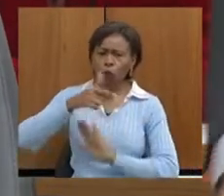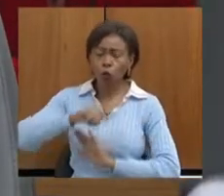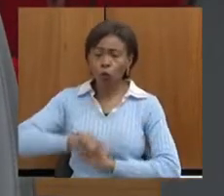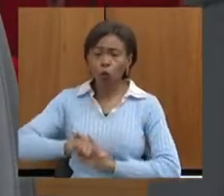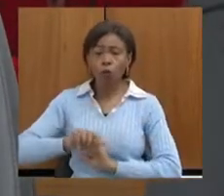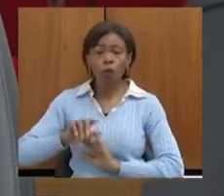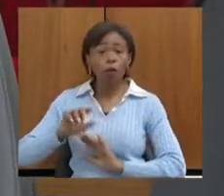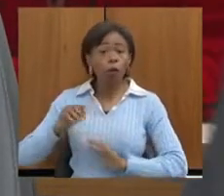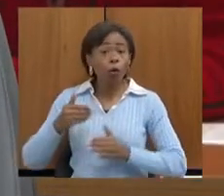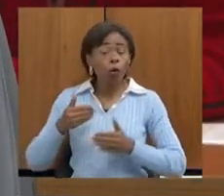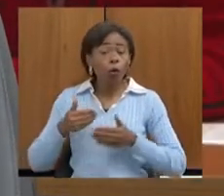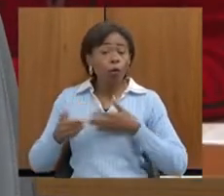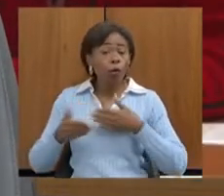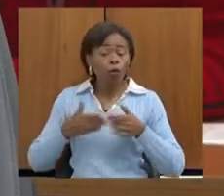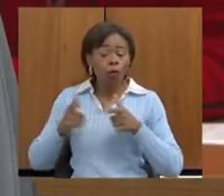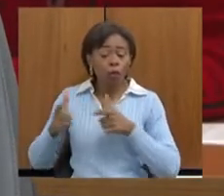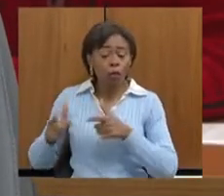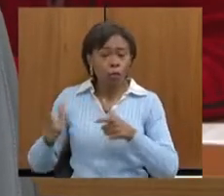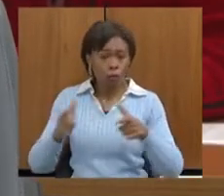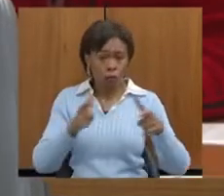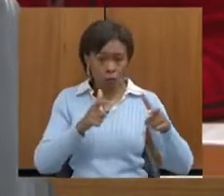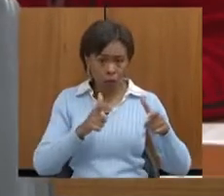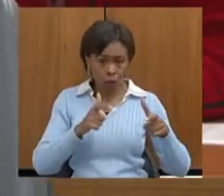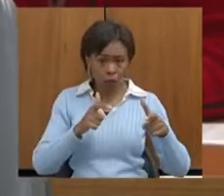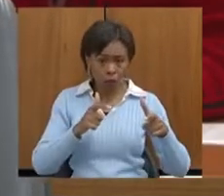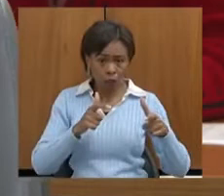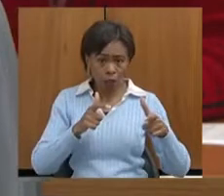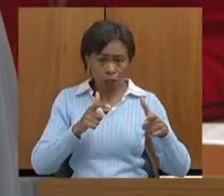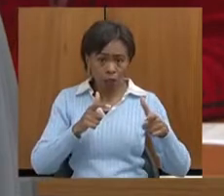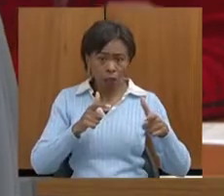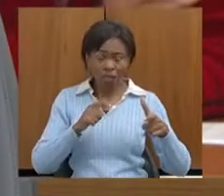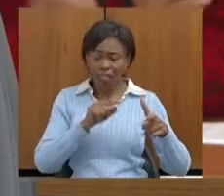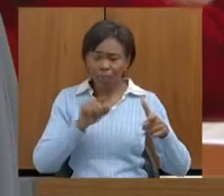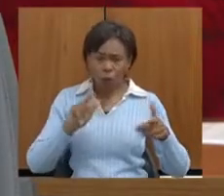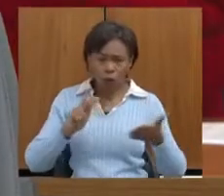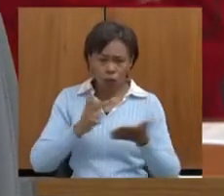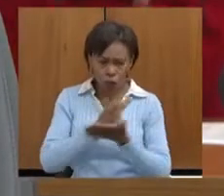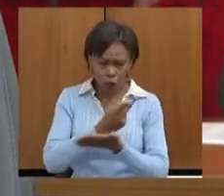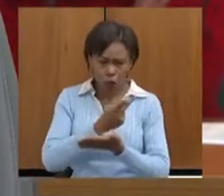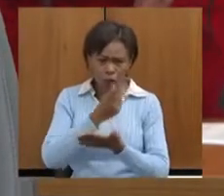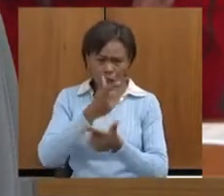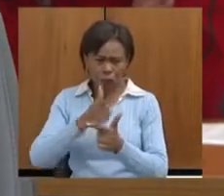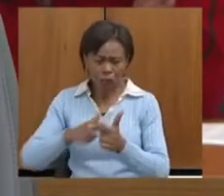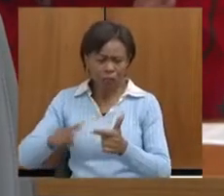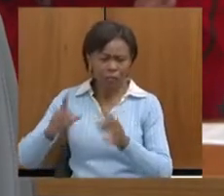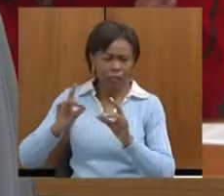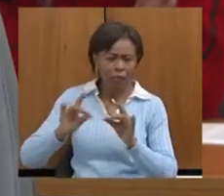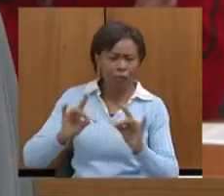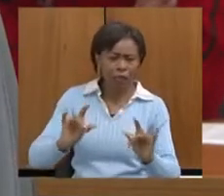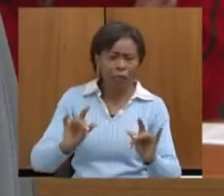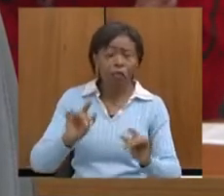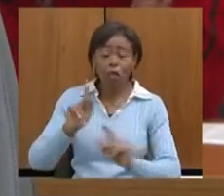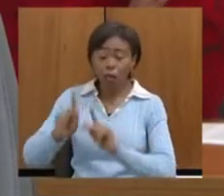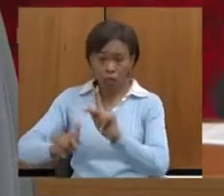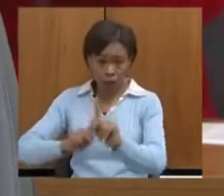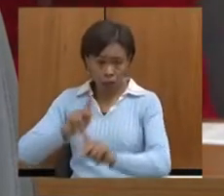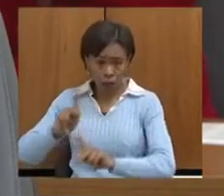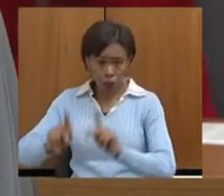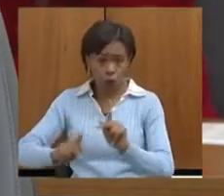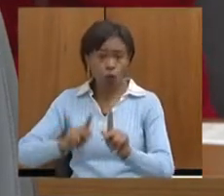espaços em que as pessoas atingidas tem para se manifestar e para colocar as suas preocupações